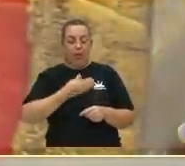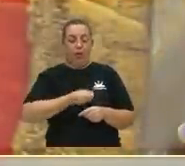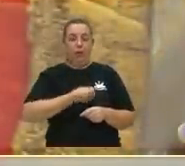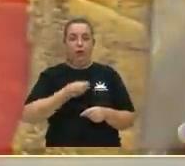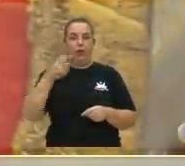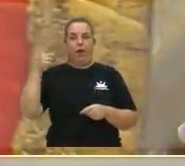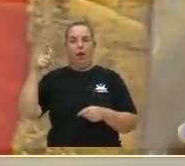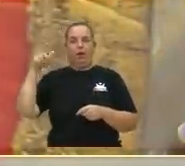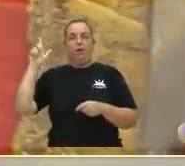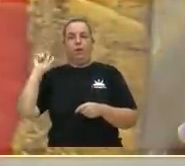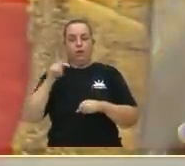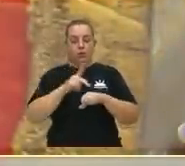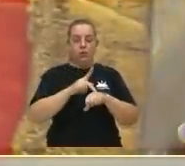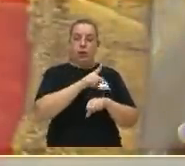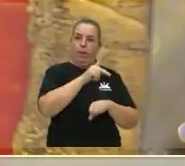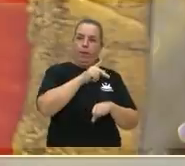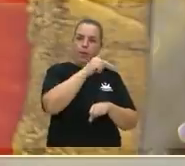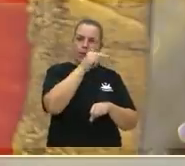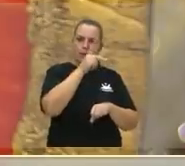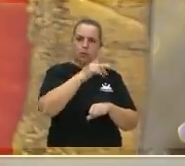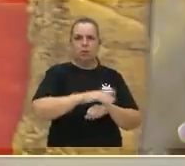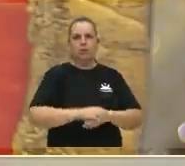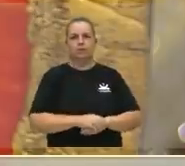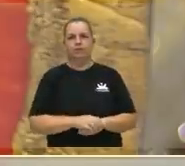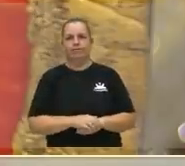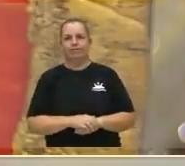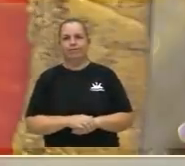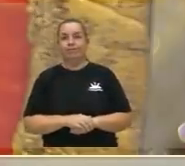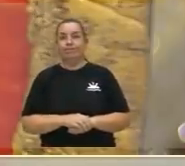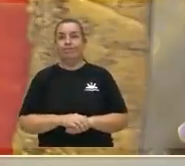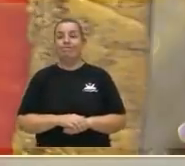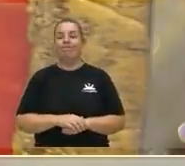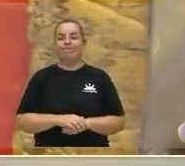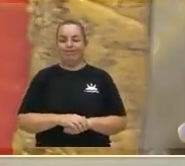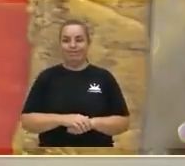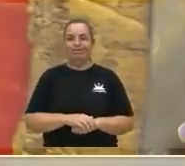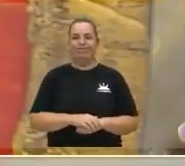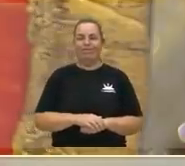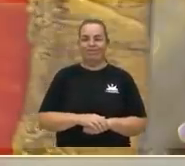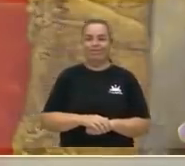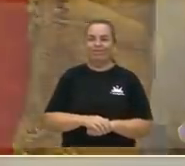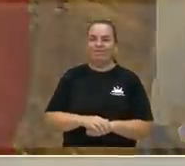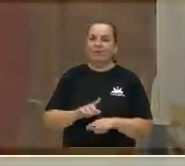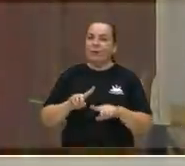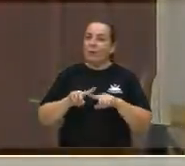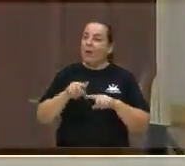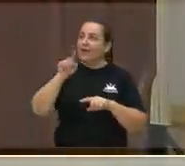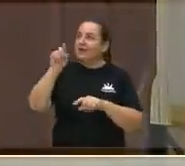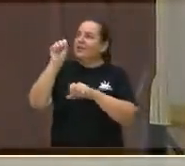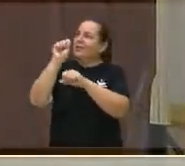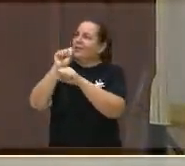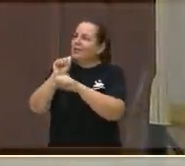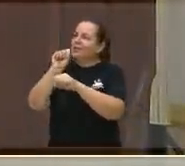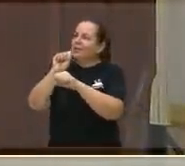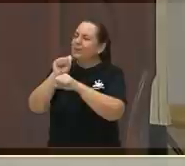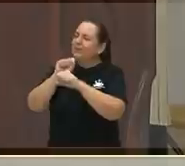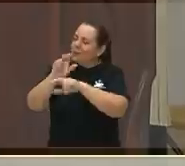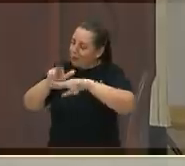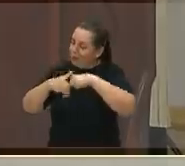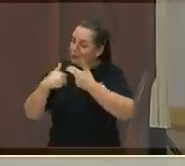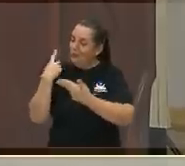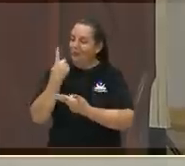antes da páscoa mas eles você vale sempre há quanto tempo ele não se espera para isso